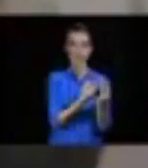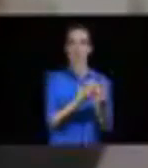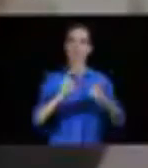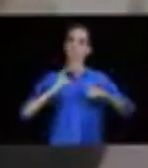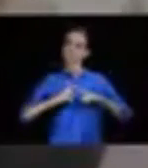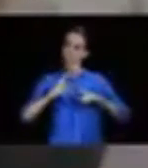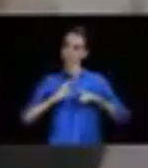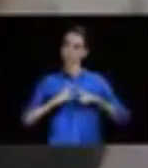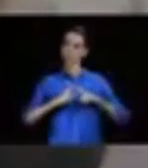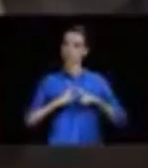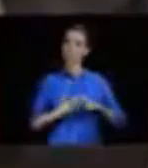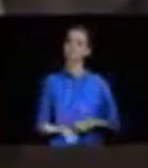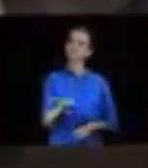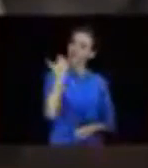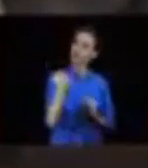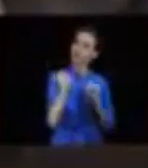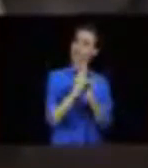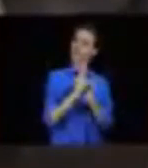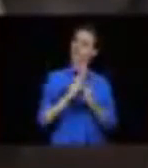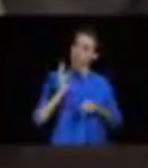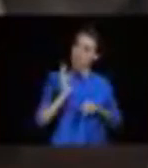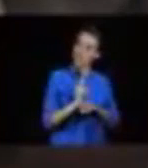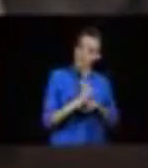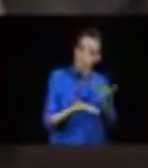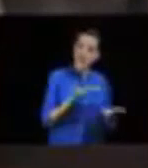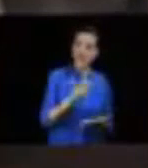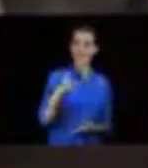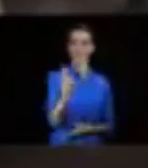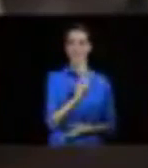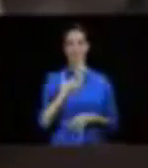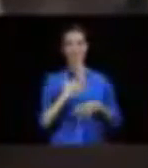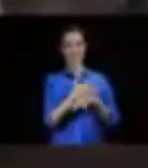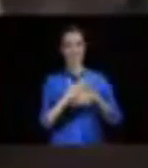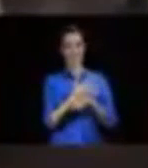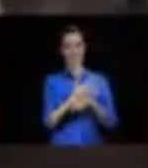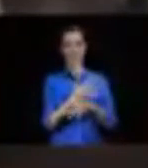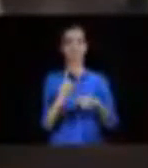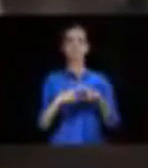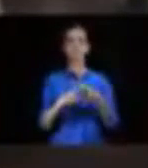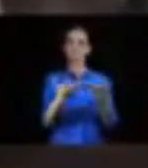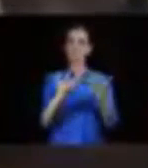família, como médico. Vamos juntos cuidar de nossa cidade.